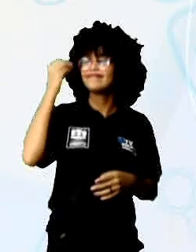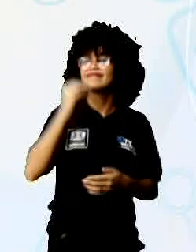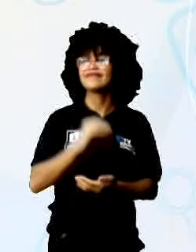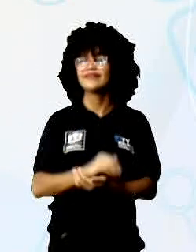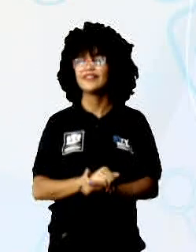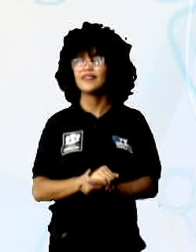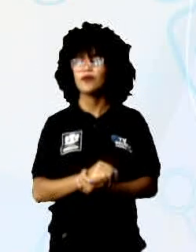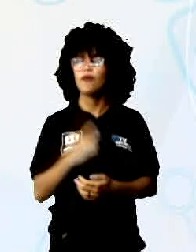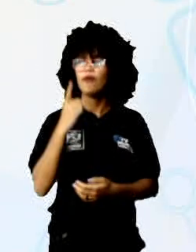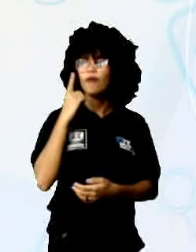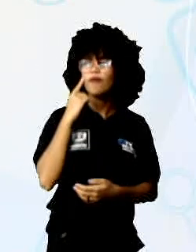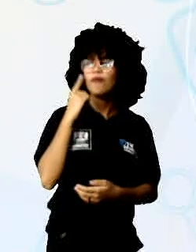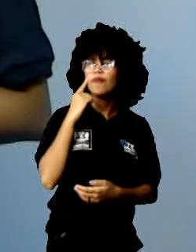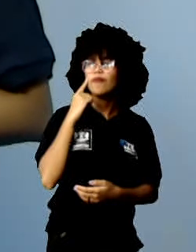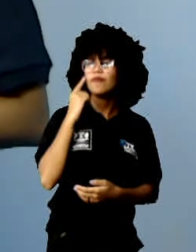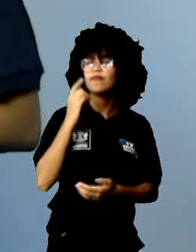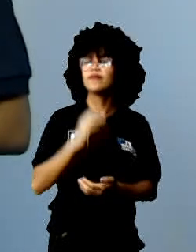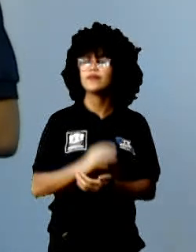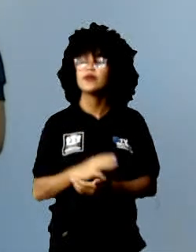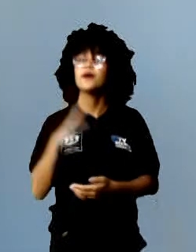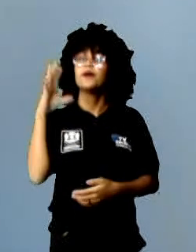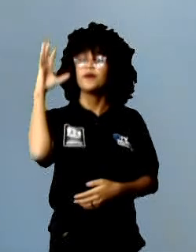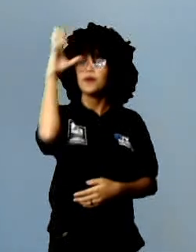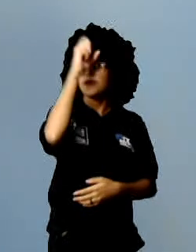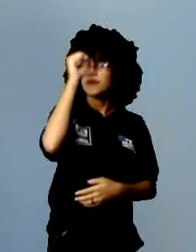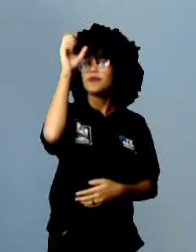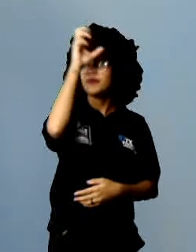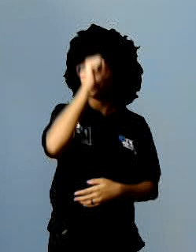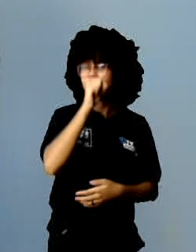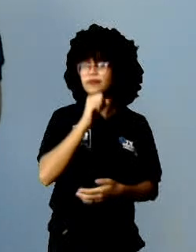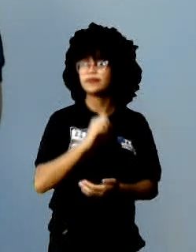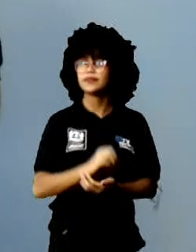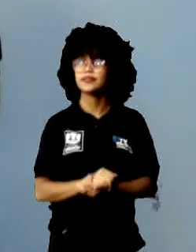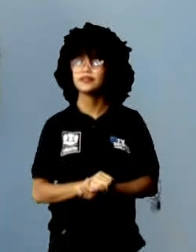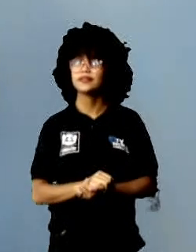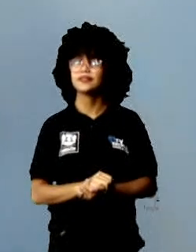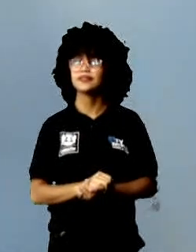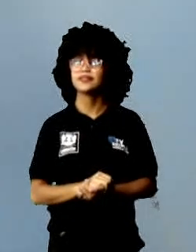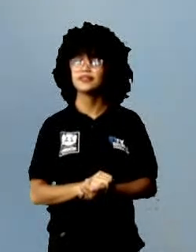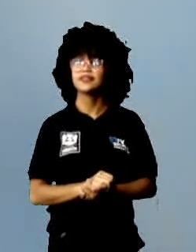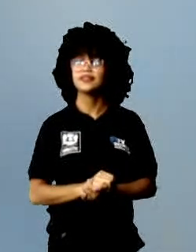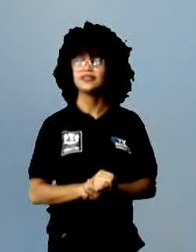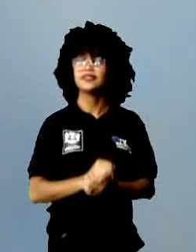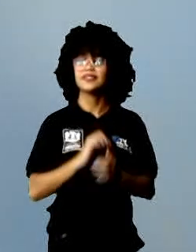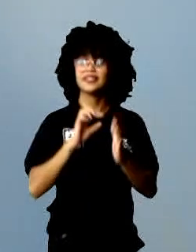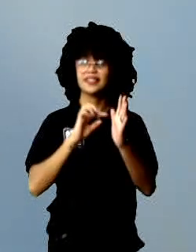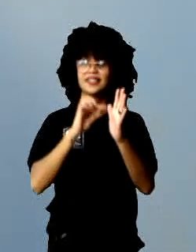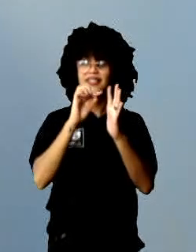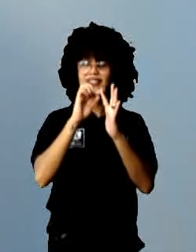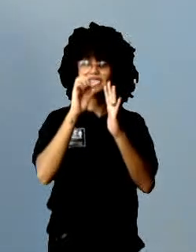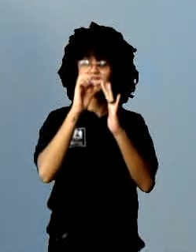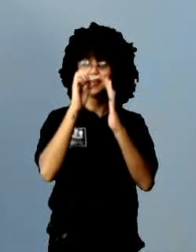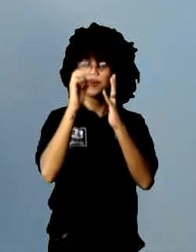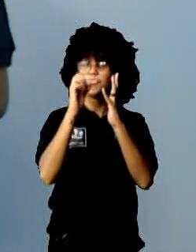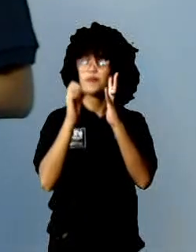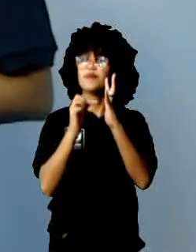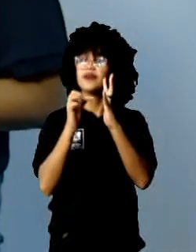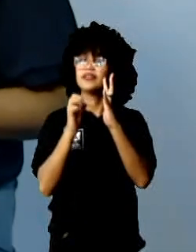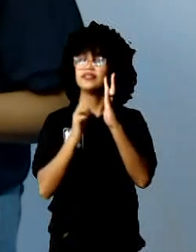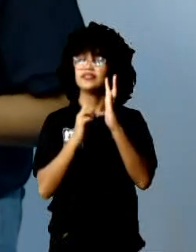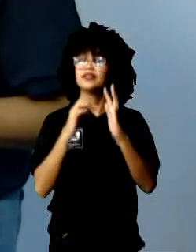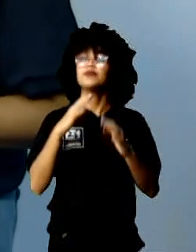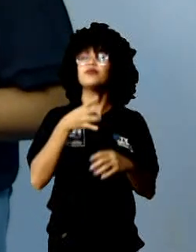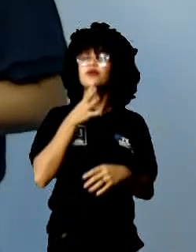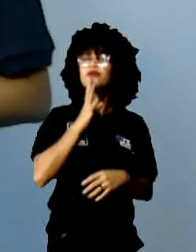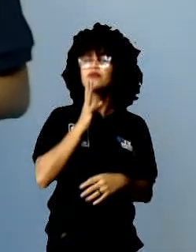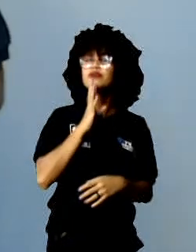Olha aí para aprender cada a patinha desse bichinho